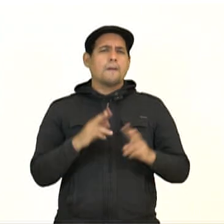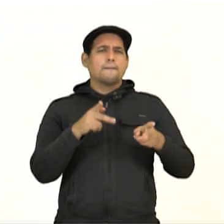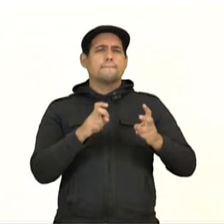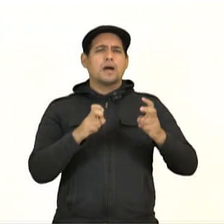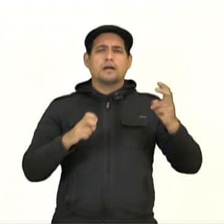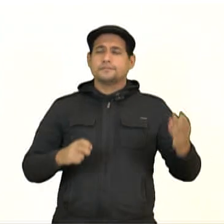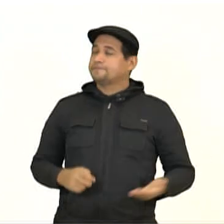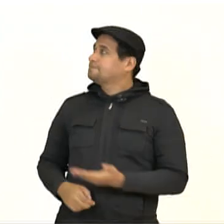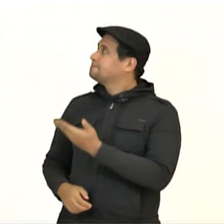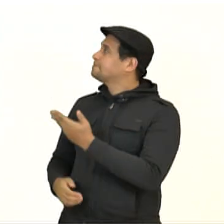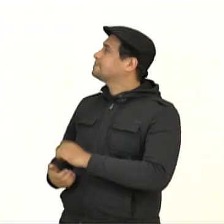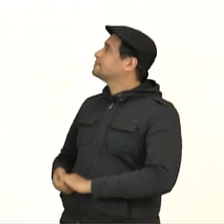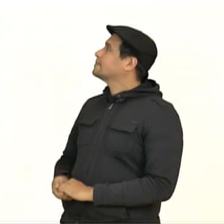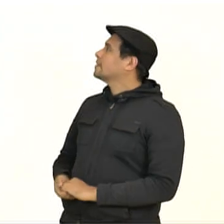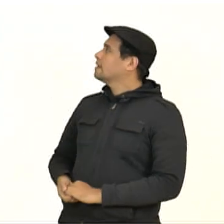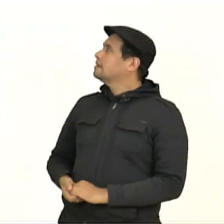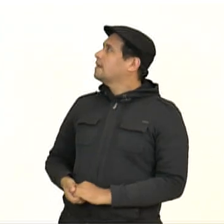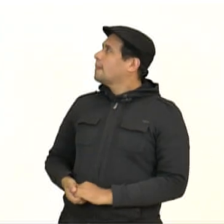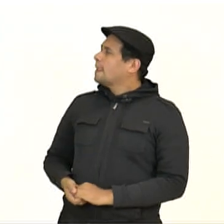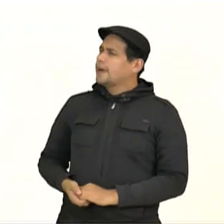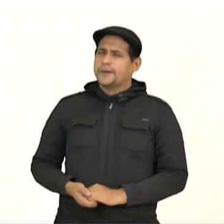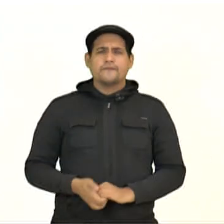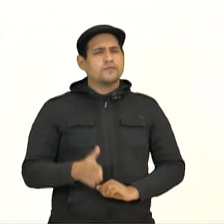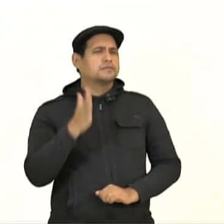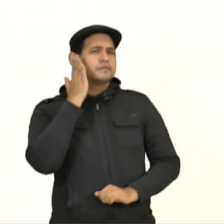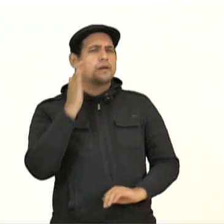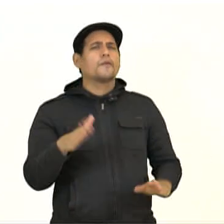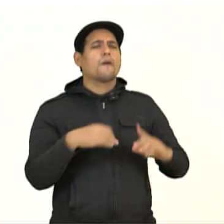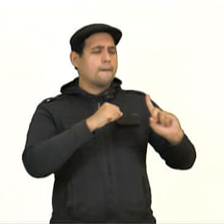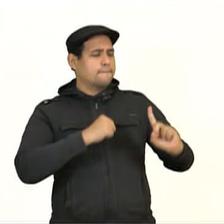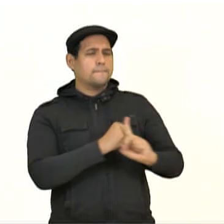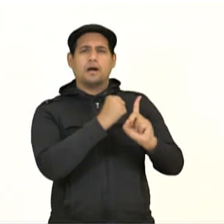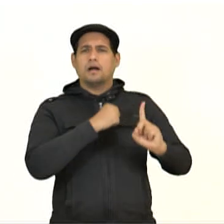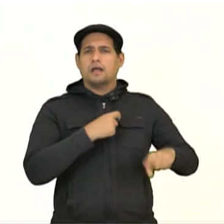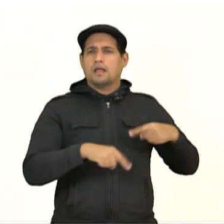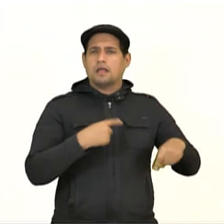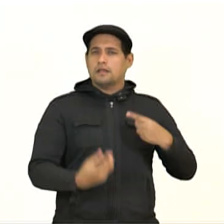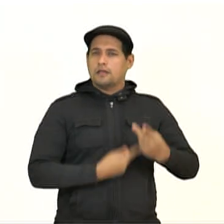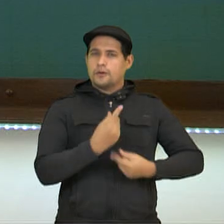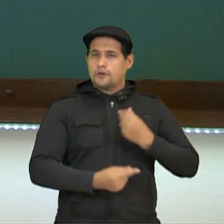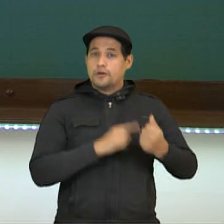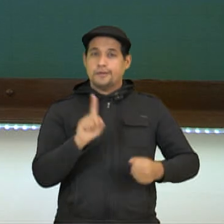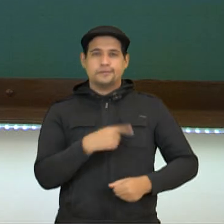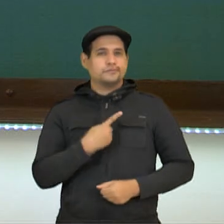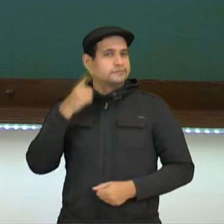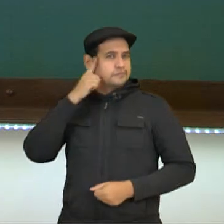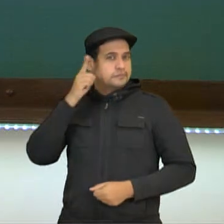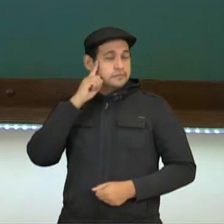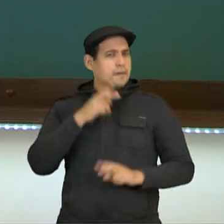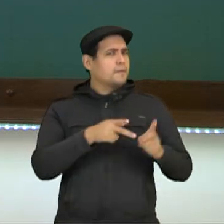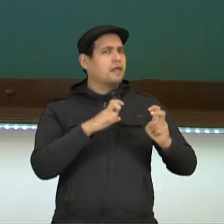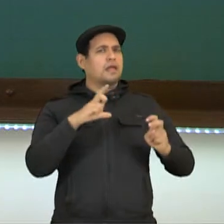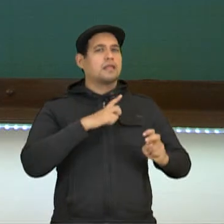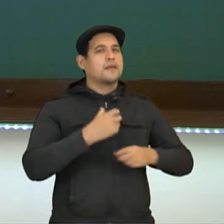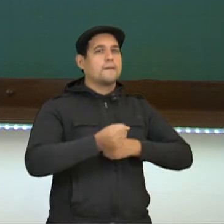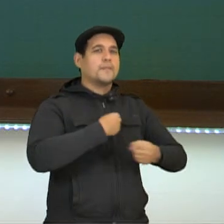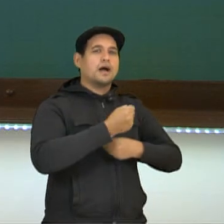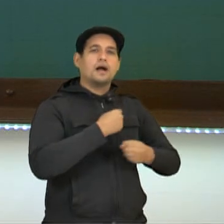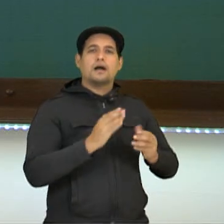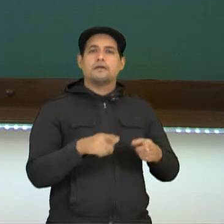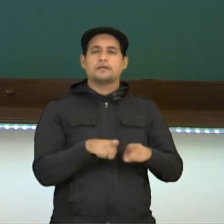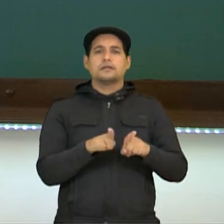ó. Você já se perguntou quais os impactos das políticas econômicas no nosso cotidiano? Veja, nós temos uma reportagem